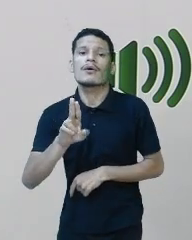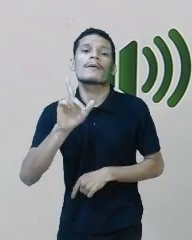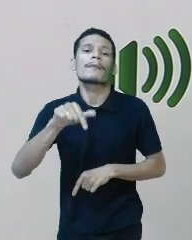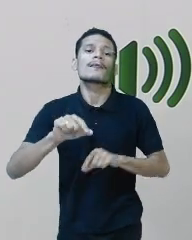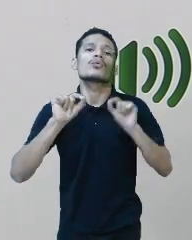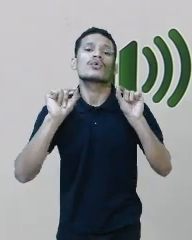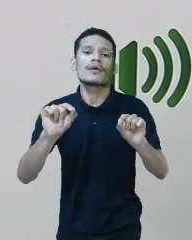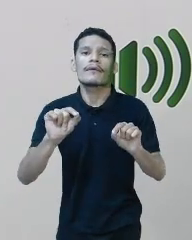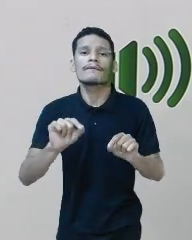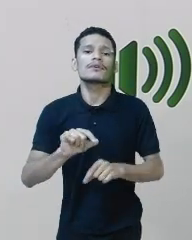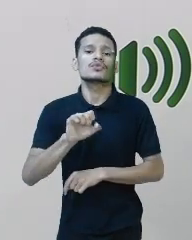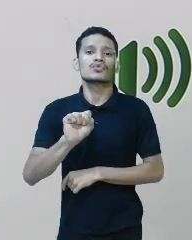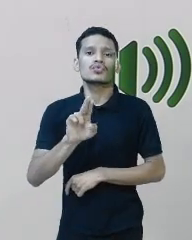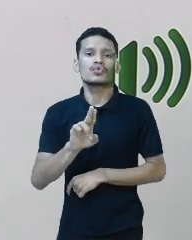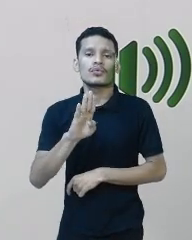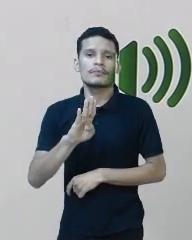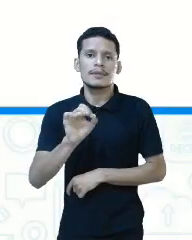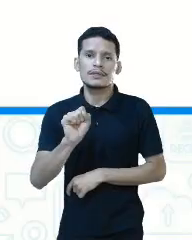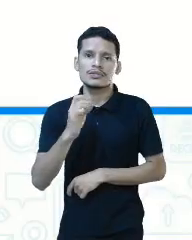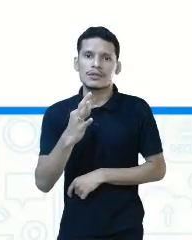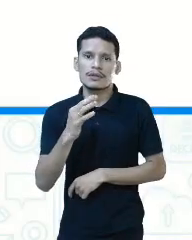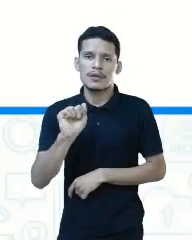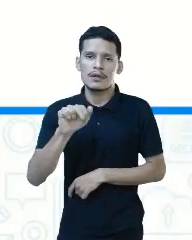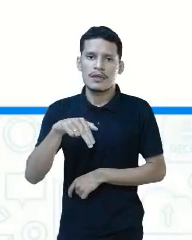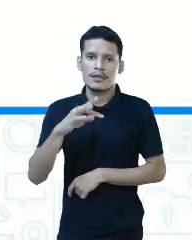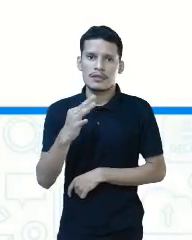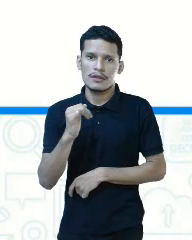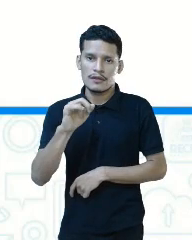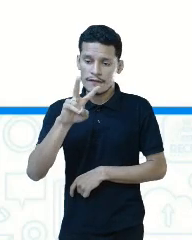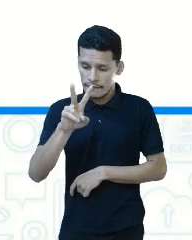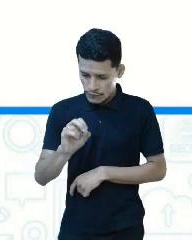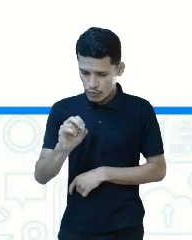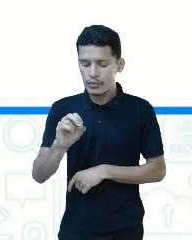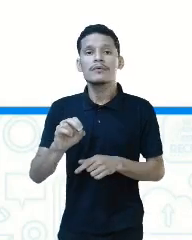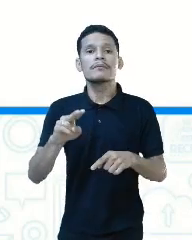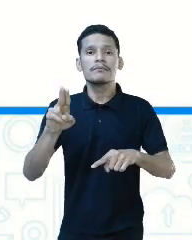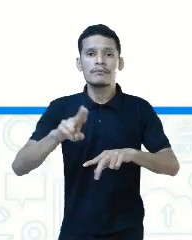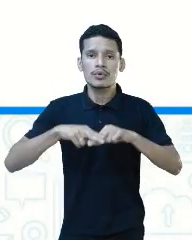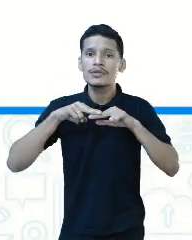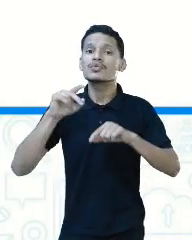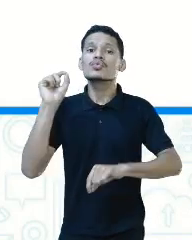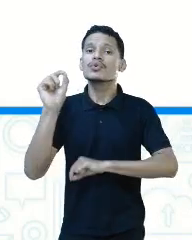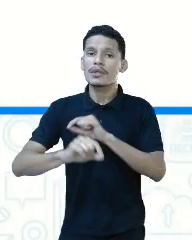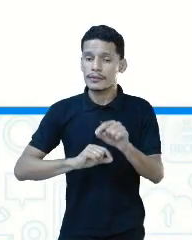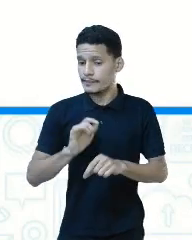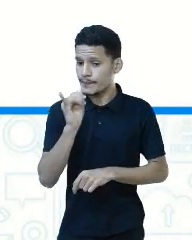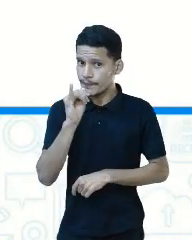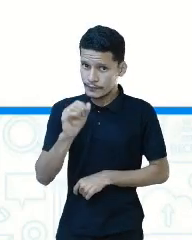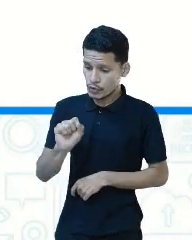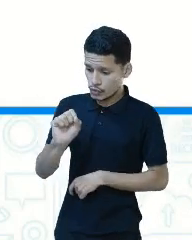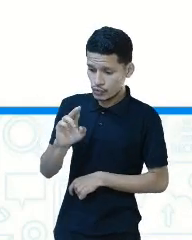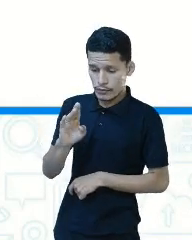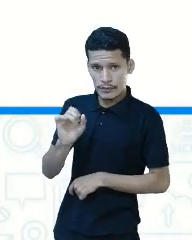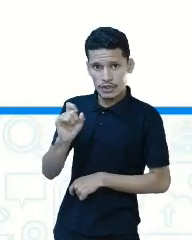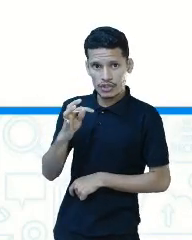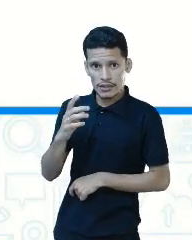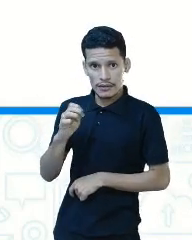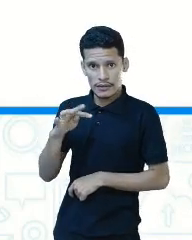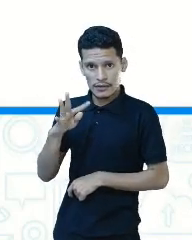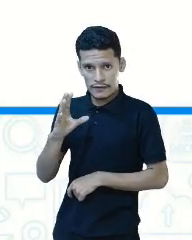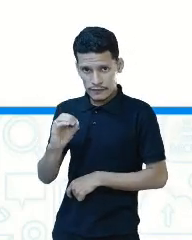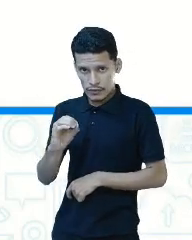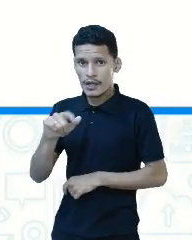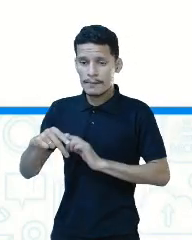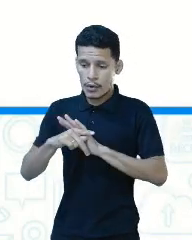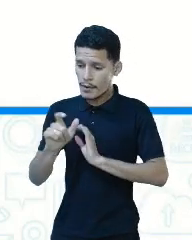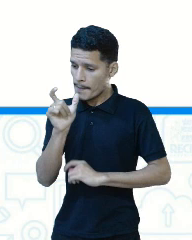ao substantivo, certo? Por isso que é ao nome. Lembra, substantivo se refere diretamente